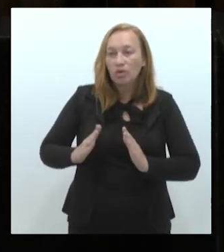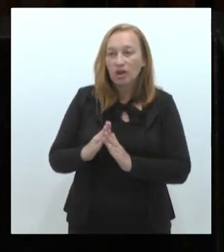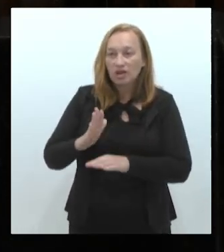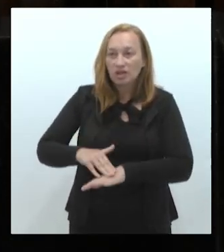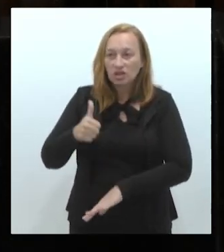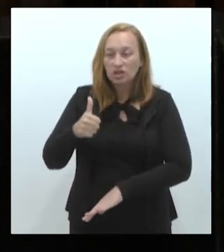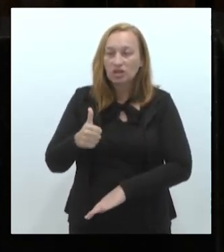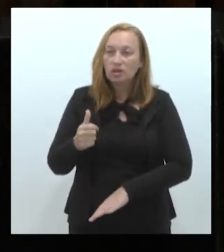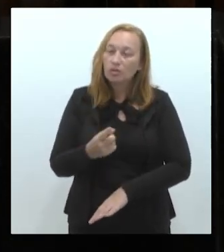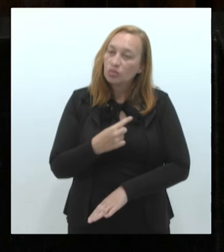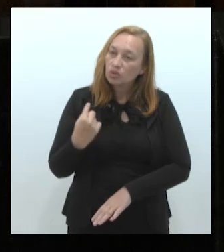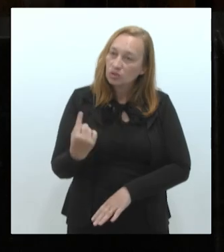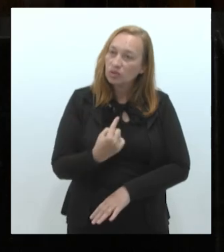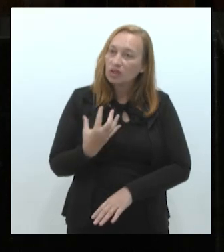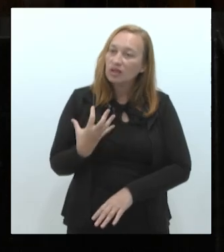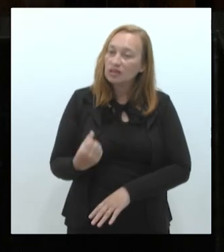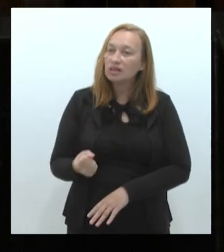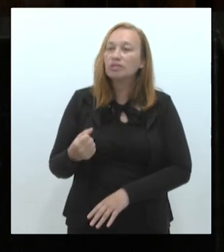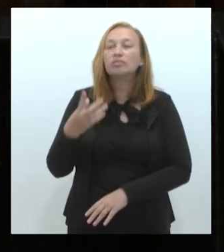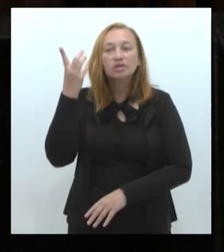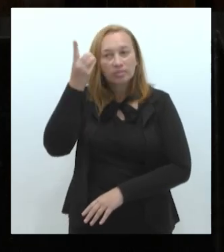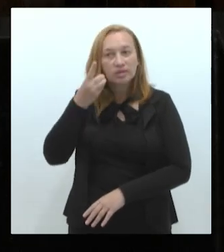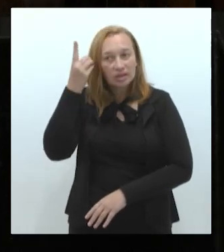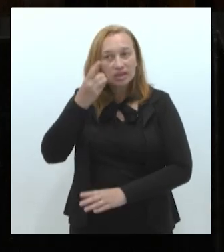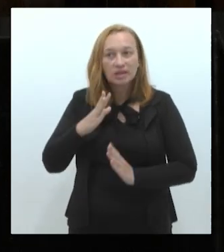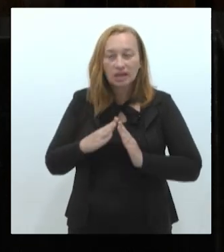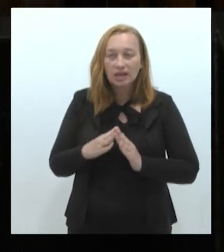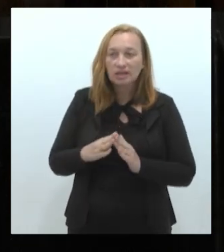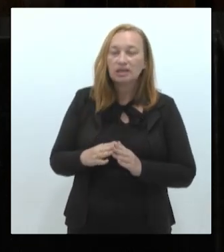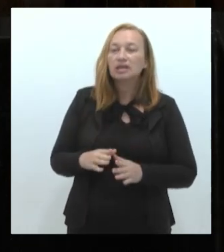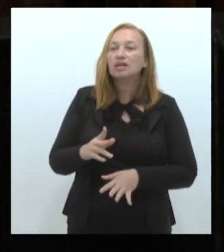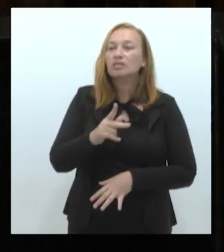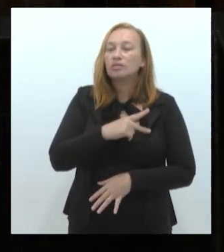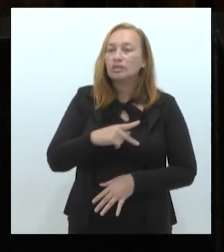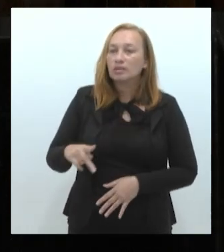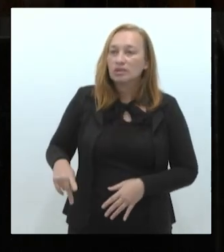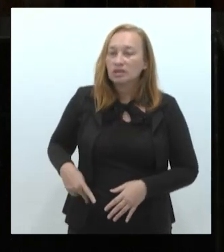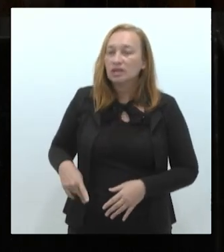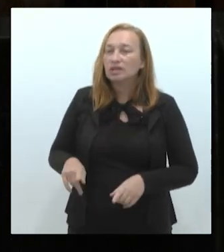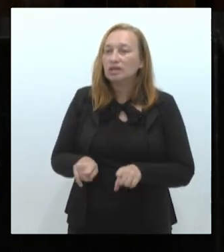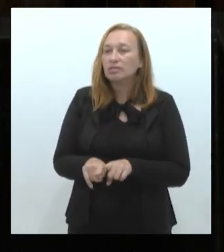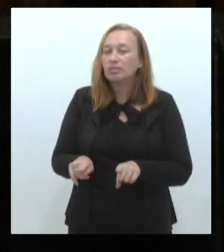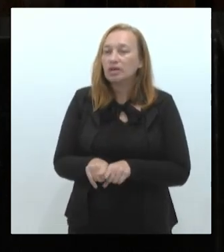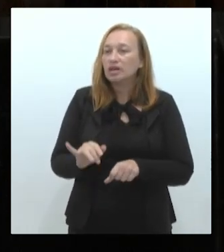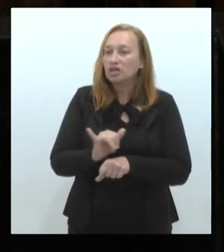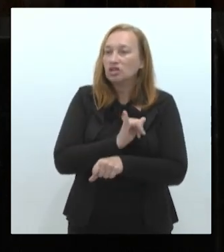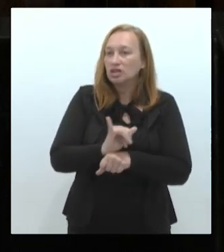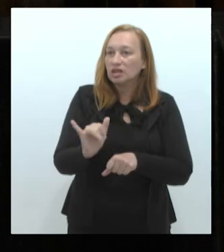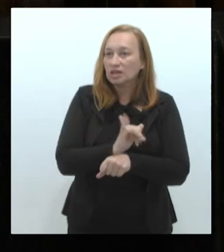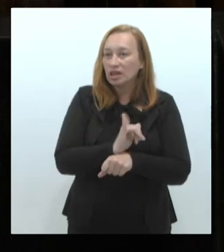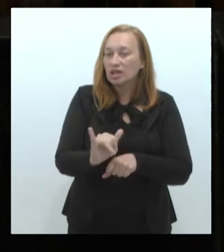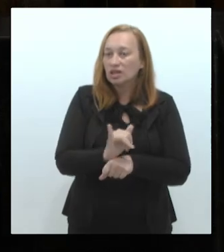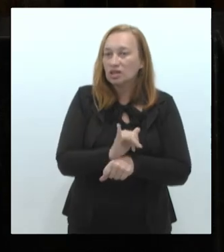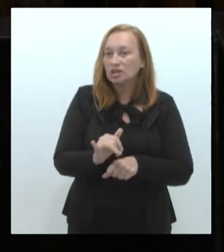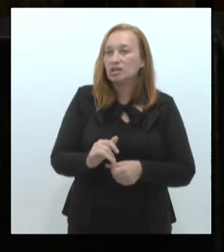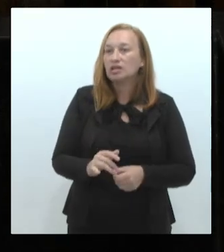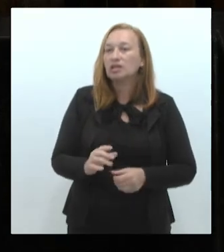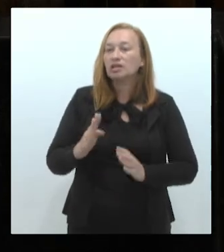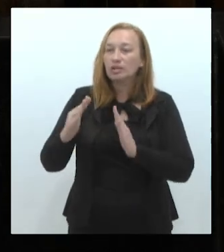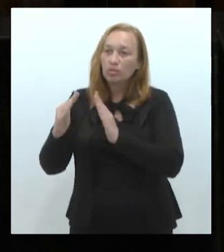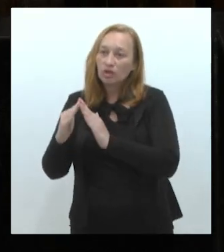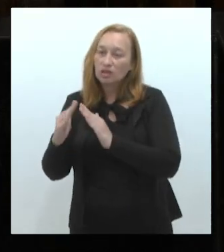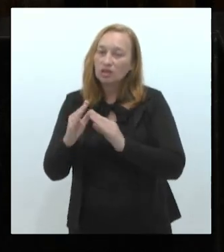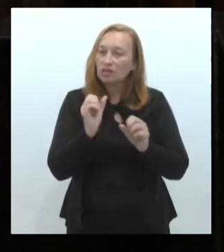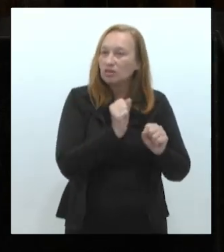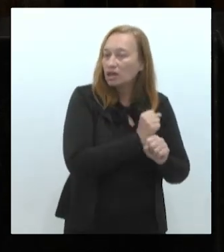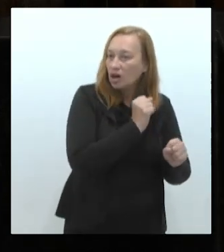por nós e aceita pelos deputados dessa casa, inclusive presidente, ela é o primeiro mecanismo que pensa essa prevenção. Por isso que a gente vai da moradia, da